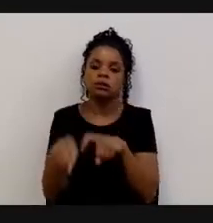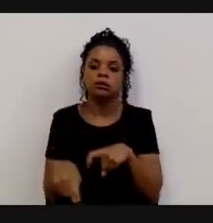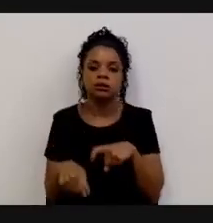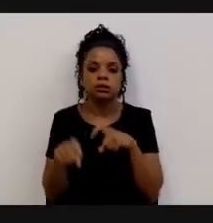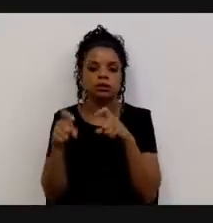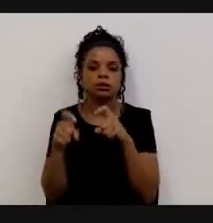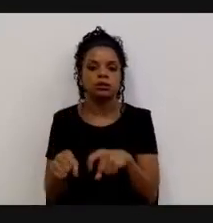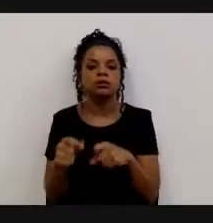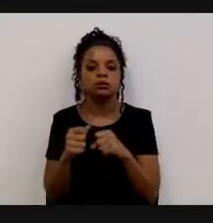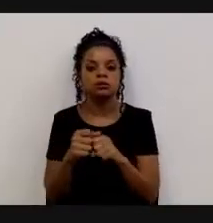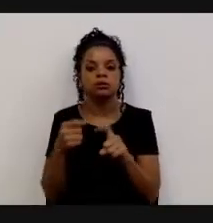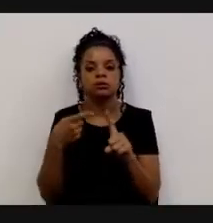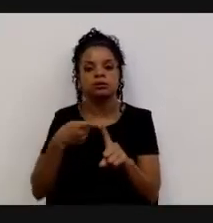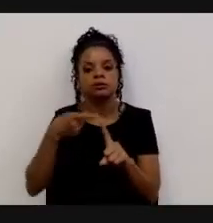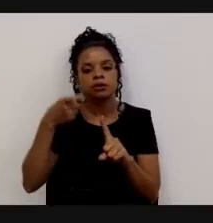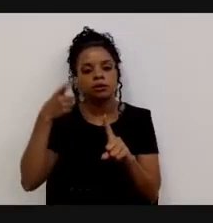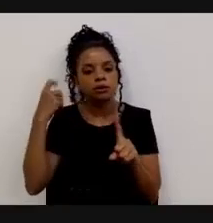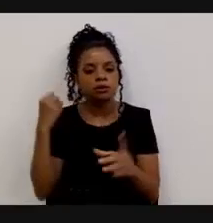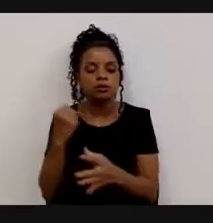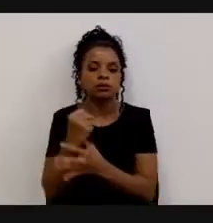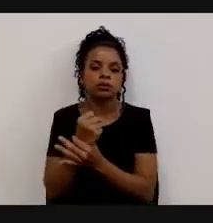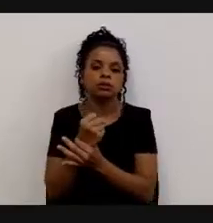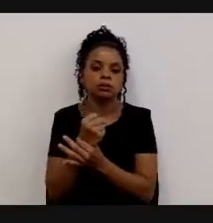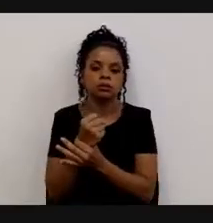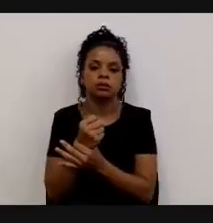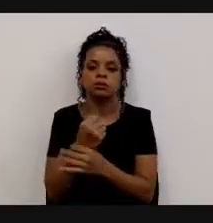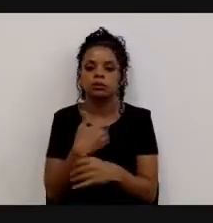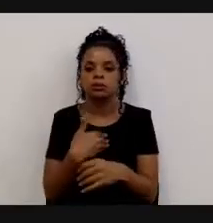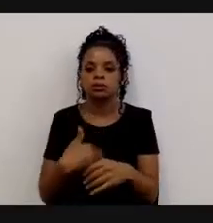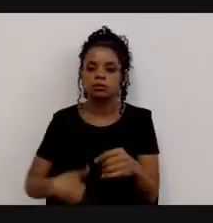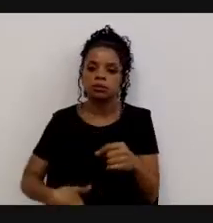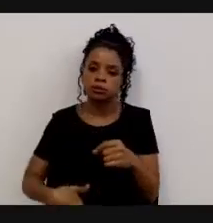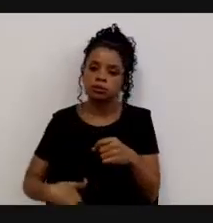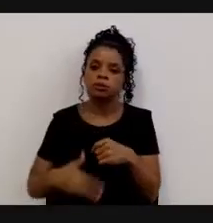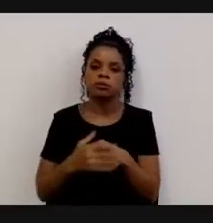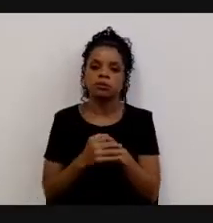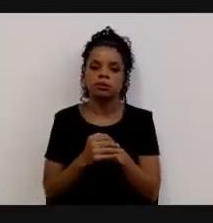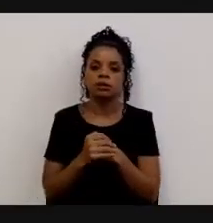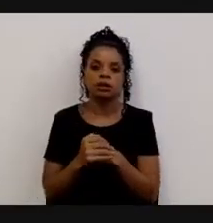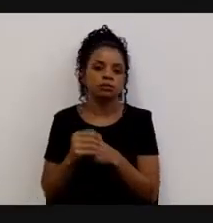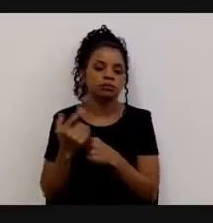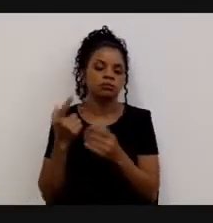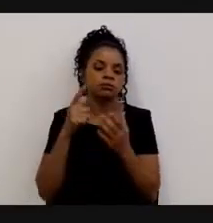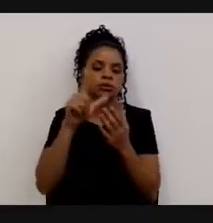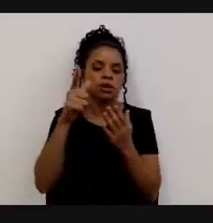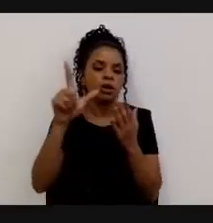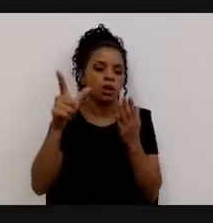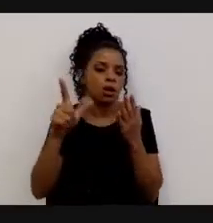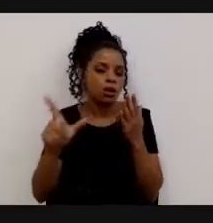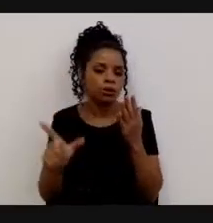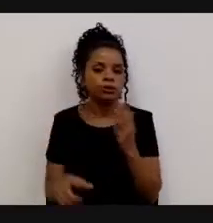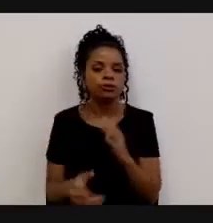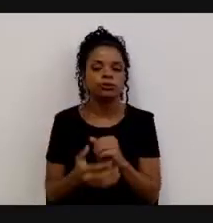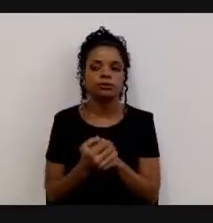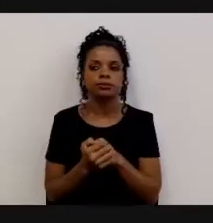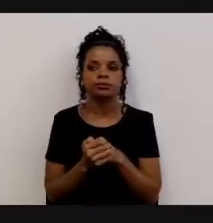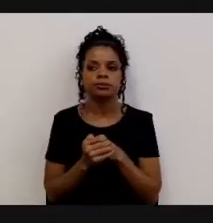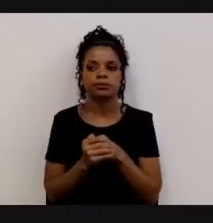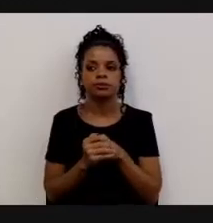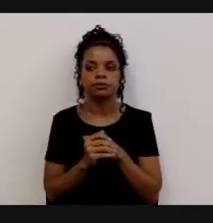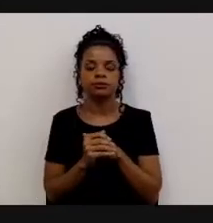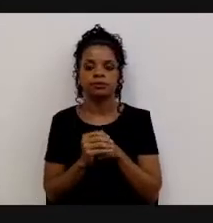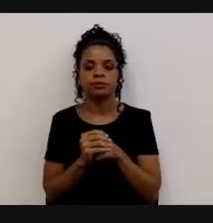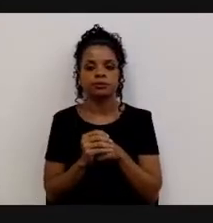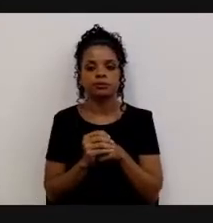agrícola, violência e segurança pública, reforma agrária e outras questões internas